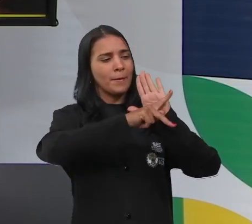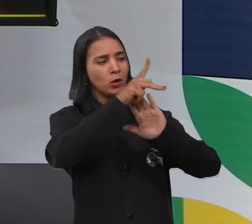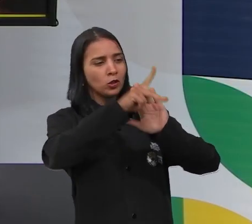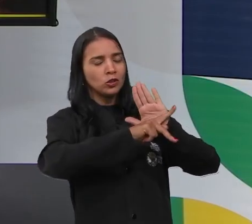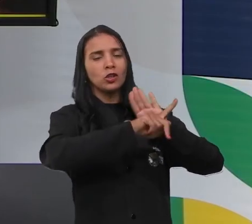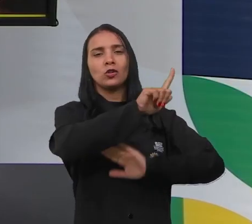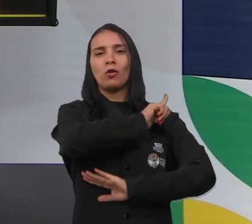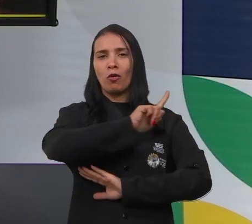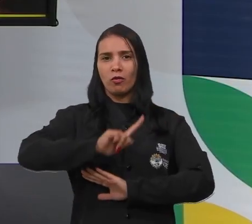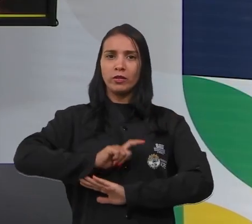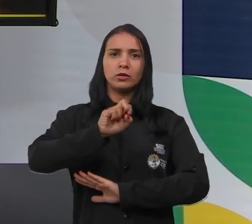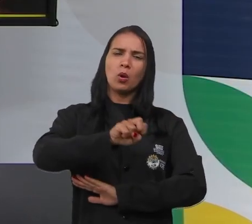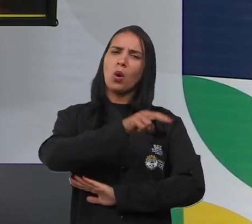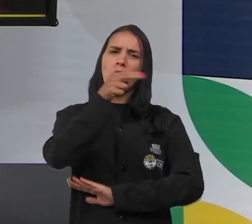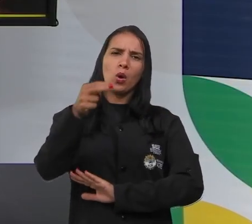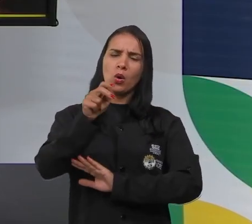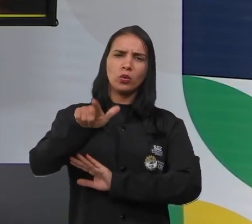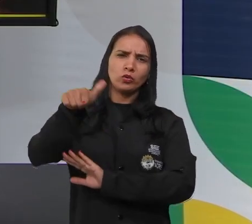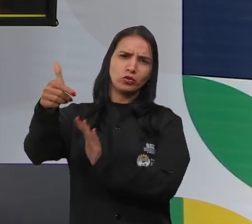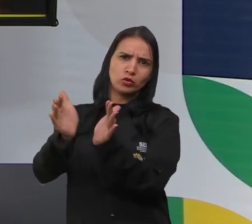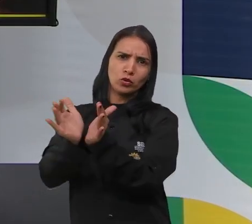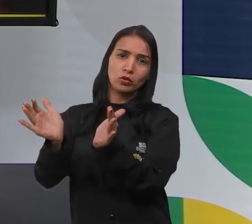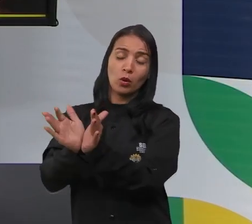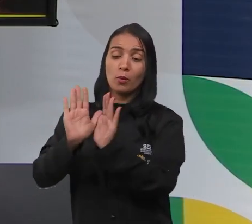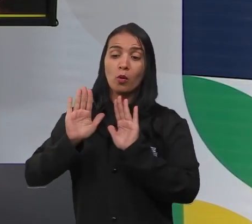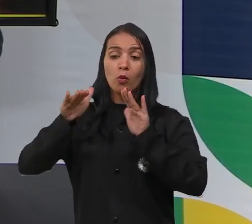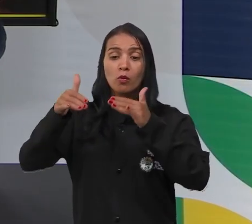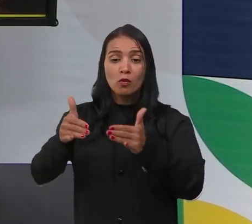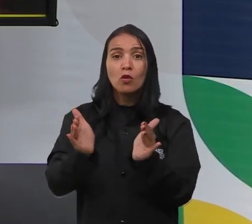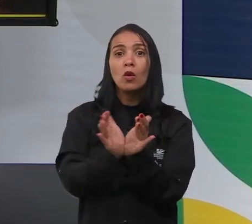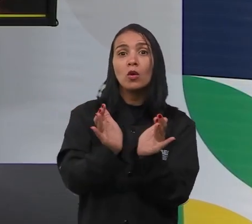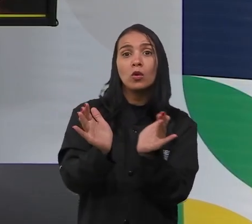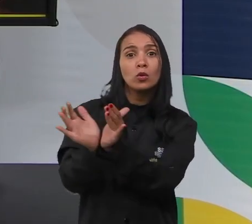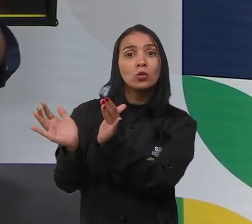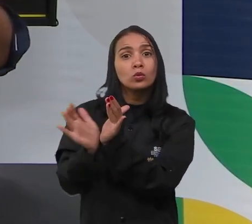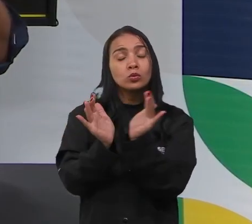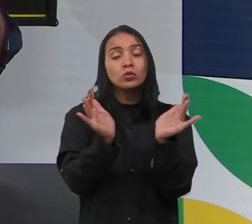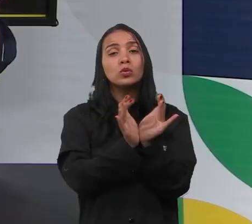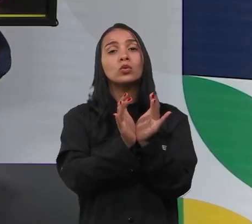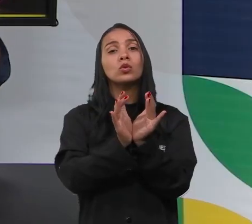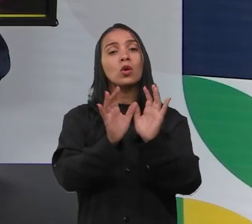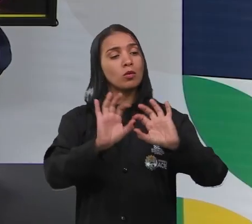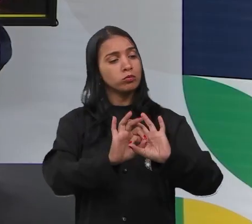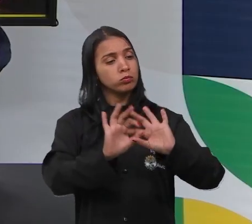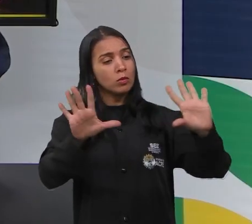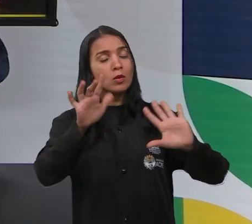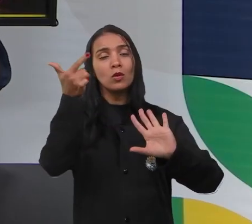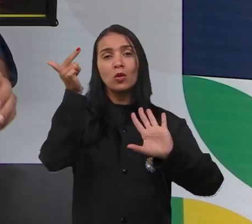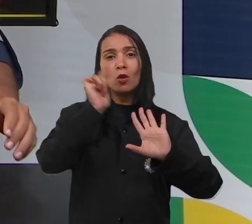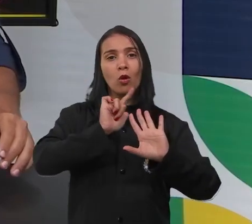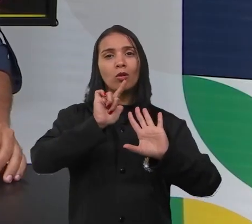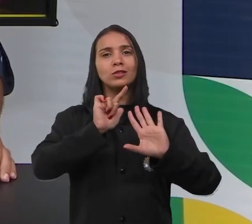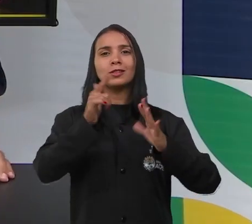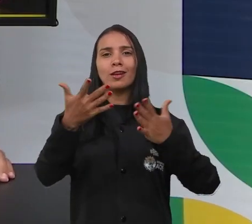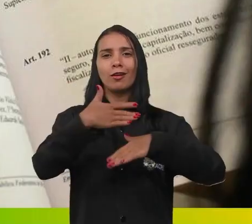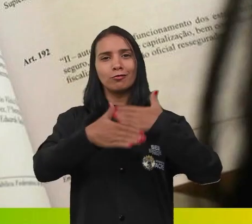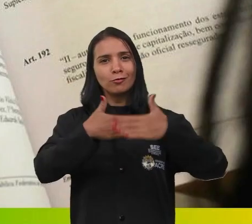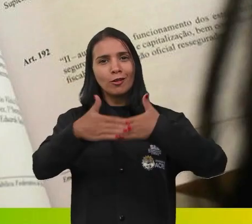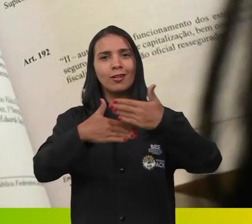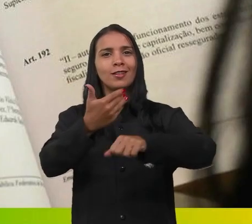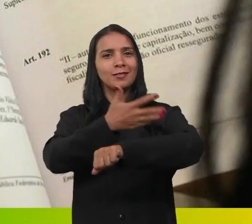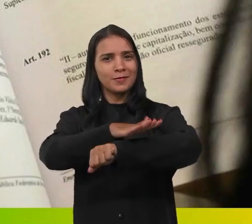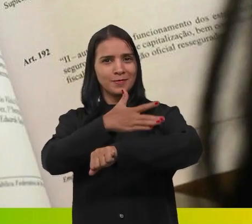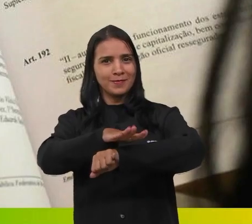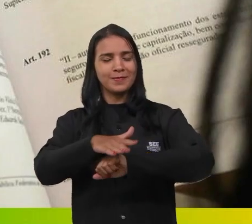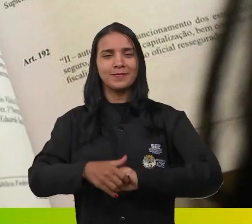ou não, direcionadas para o coletivo de forma livre, gratuita. Ok? Avançando.